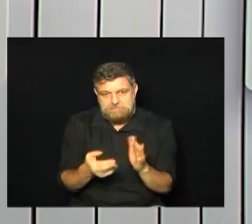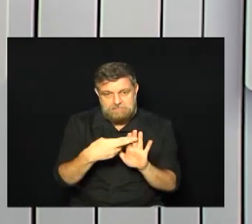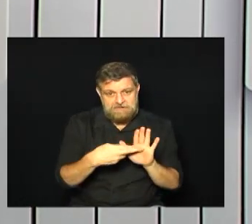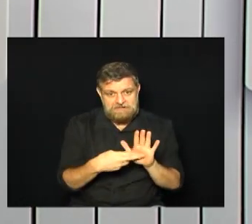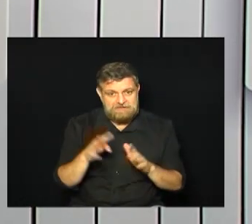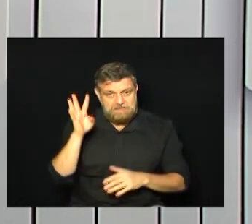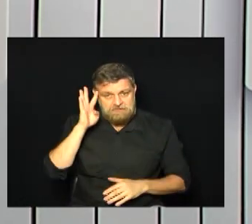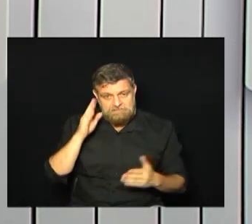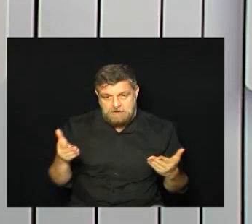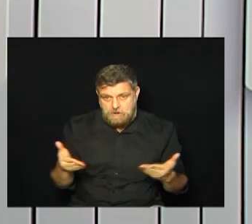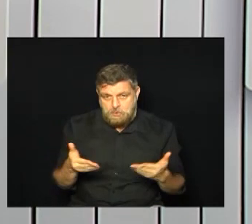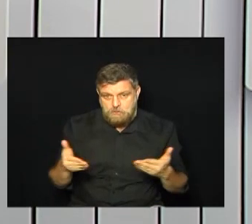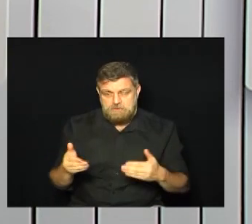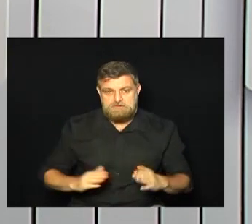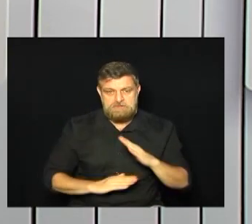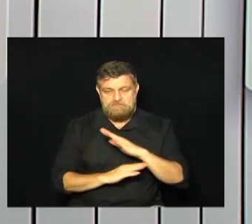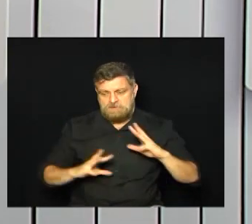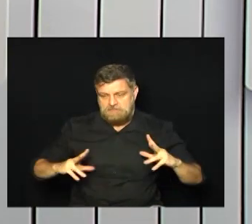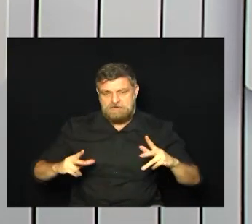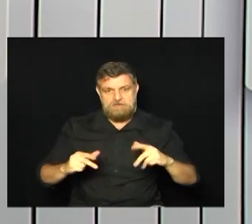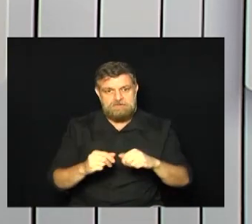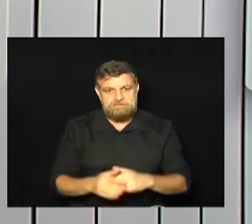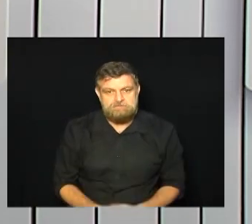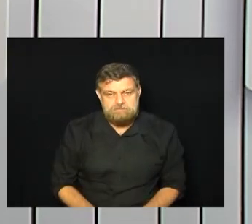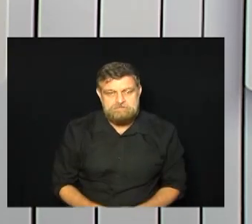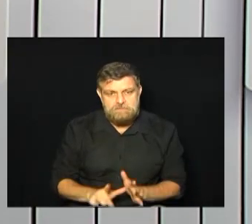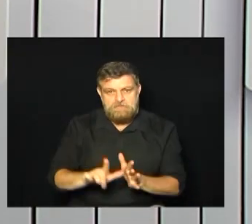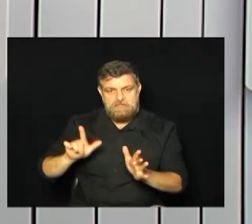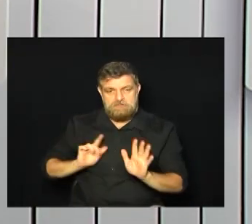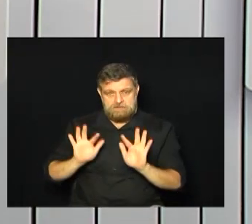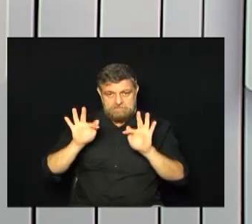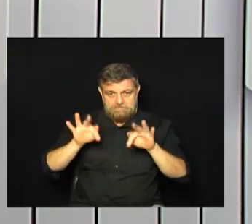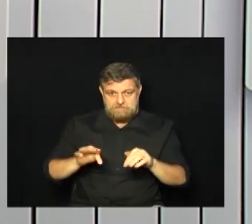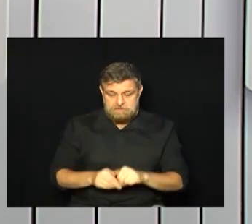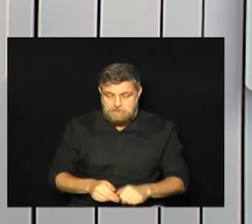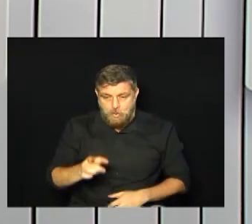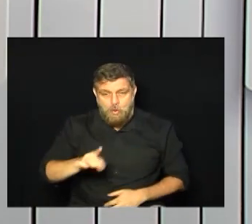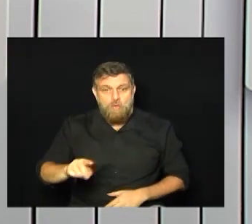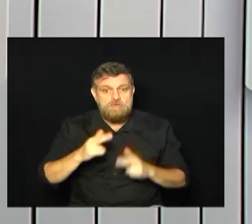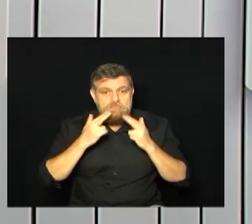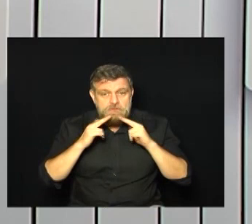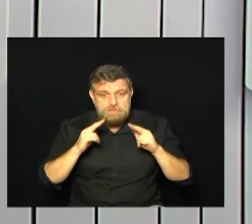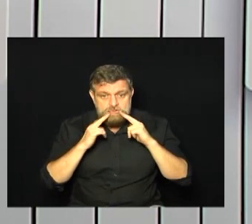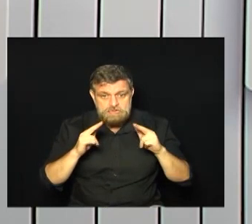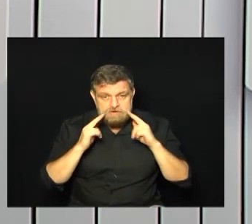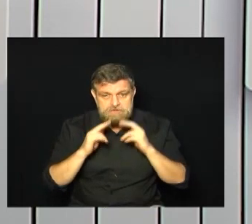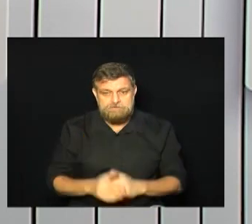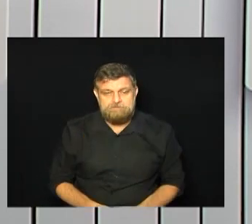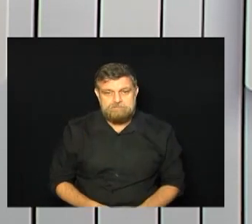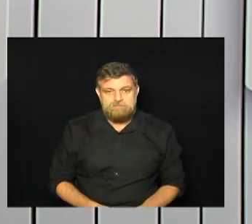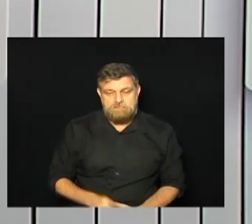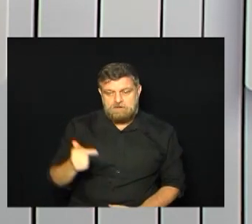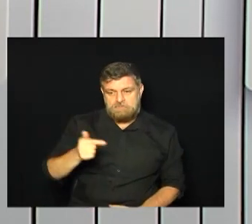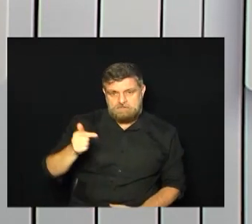desta quarta-feira aqui no nosso Câmara Total. Antes de encerrar, uma última notícia, olha só. O